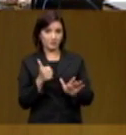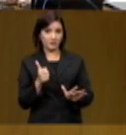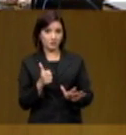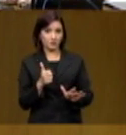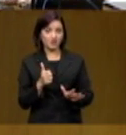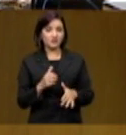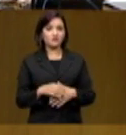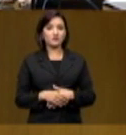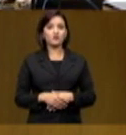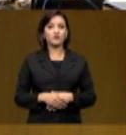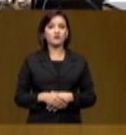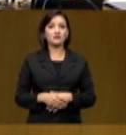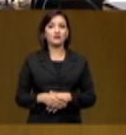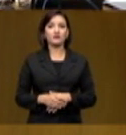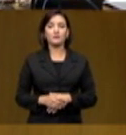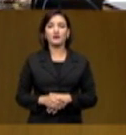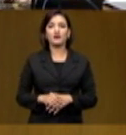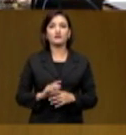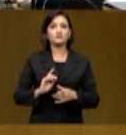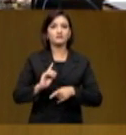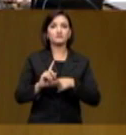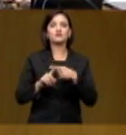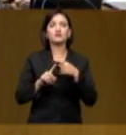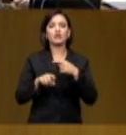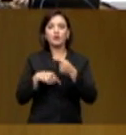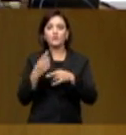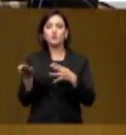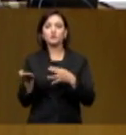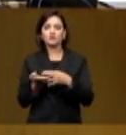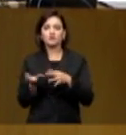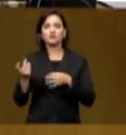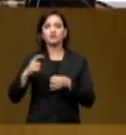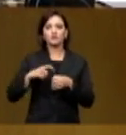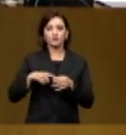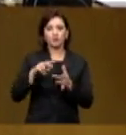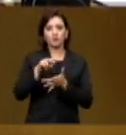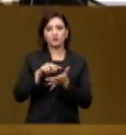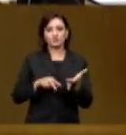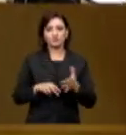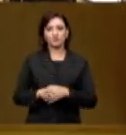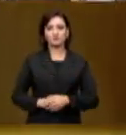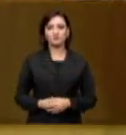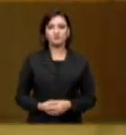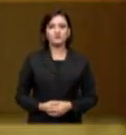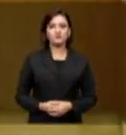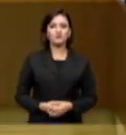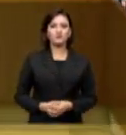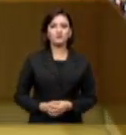regimental e voltaríamos após o intervalo para a leitura do voto de Vossa Excelência.